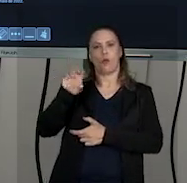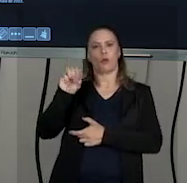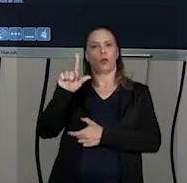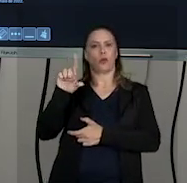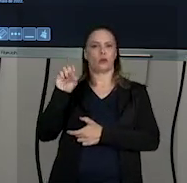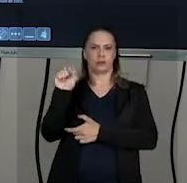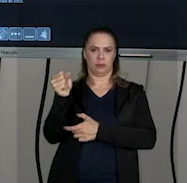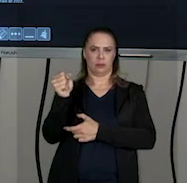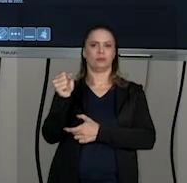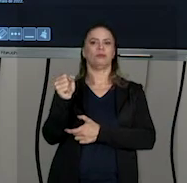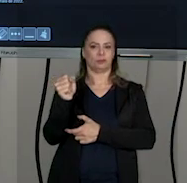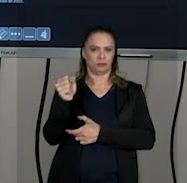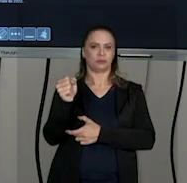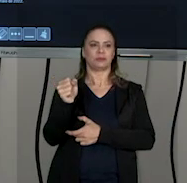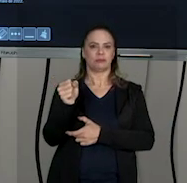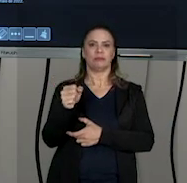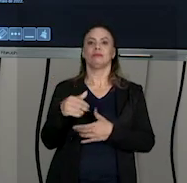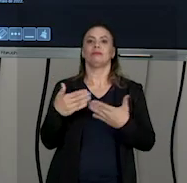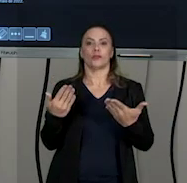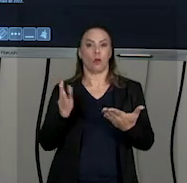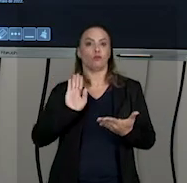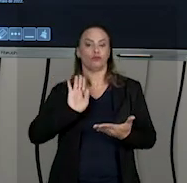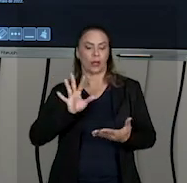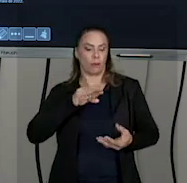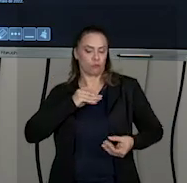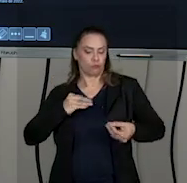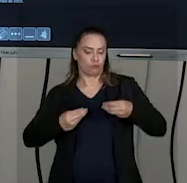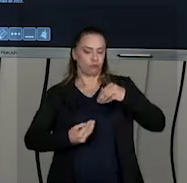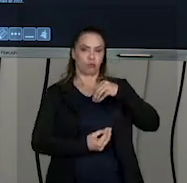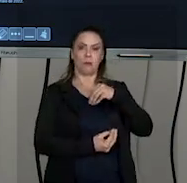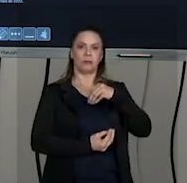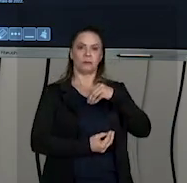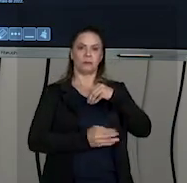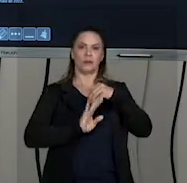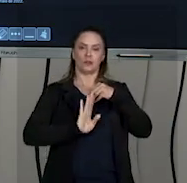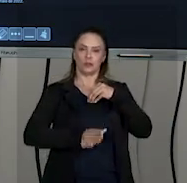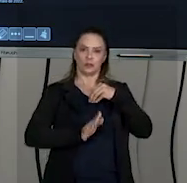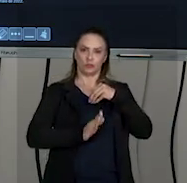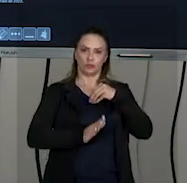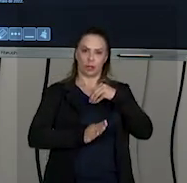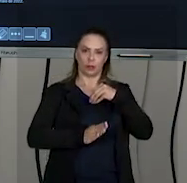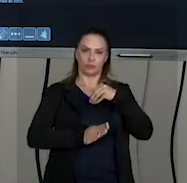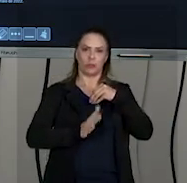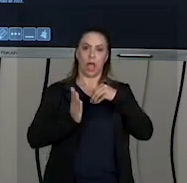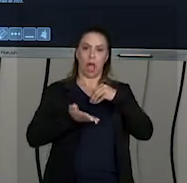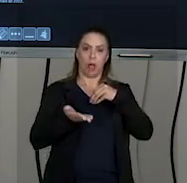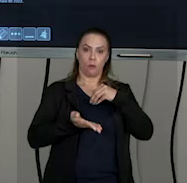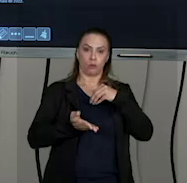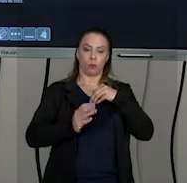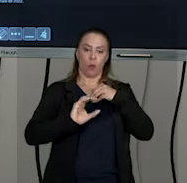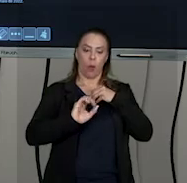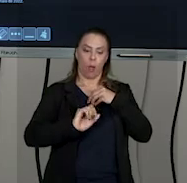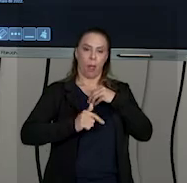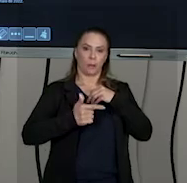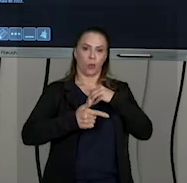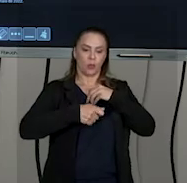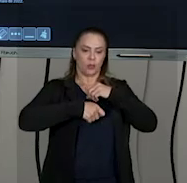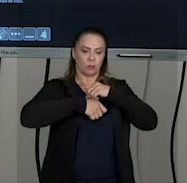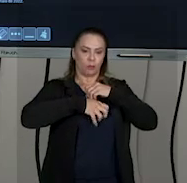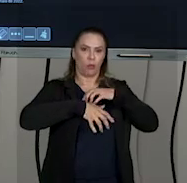Tinha gás carbônico aqui de sobra, o gás carbônico saiu, encheu de oxigênio. O que vai acontecer agora?